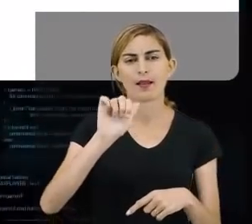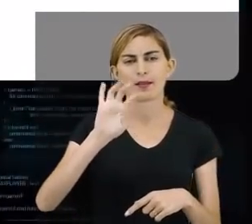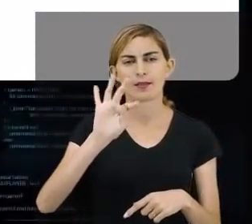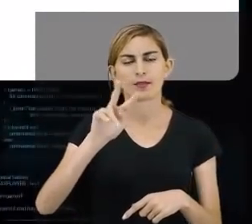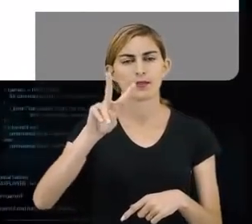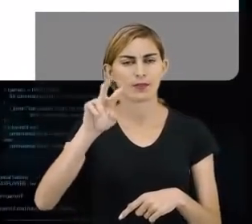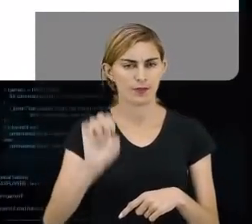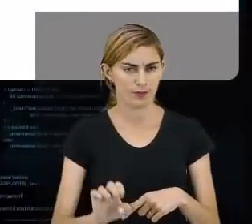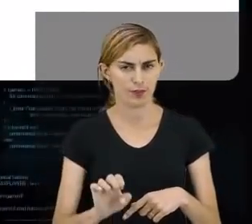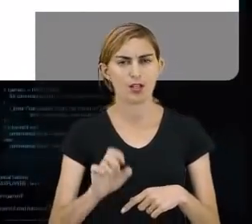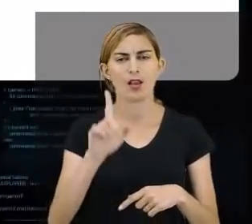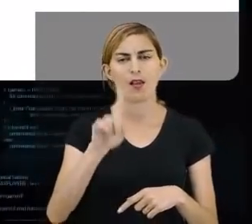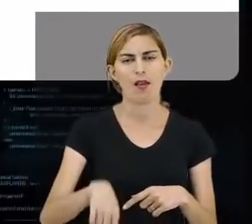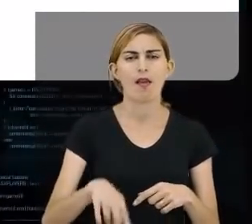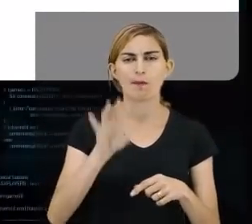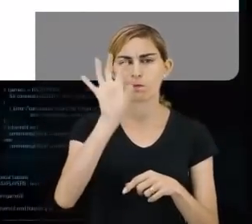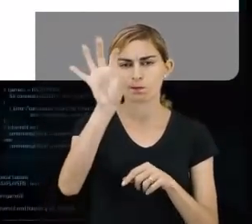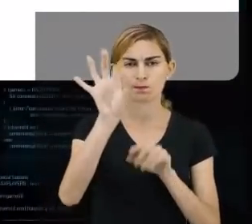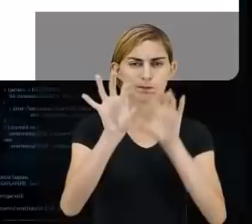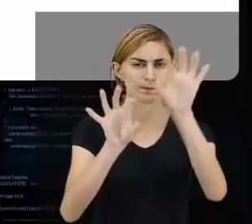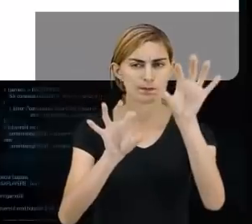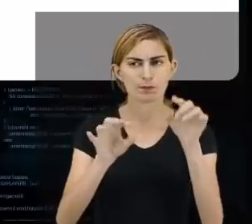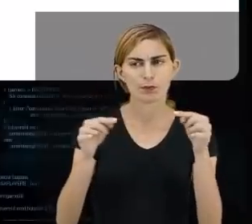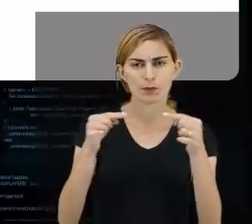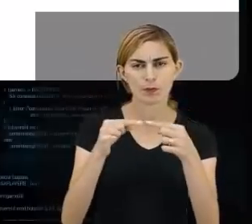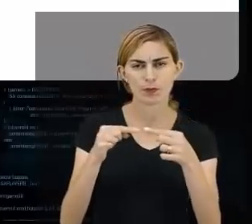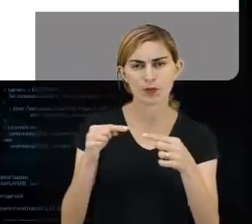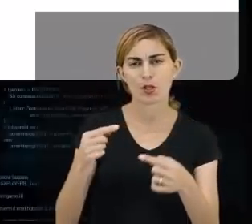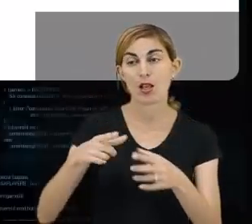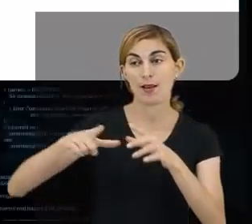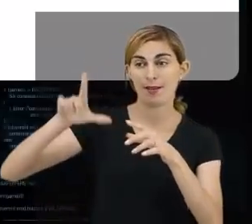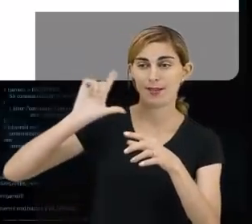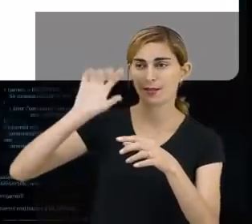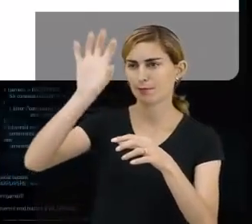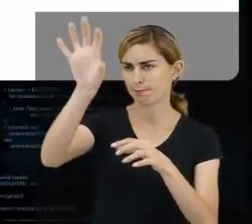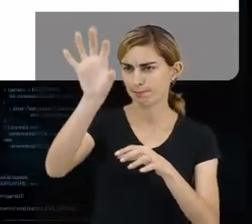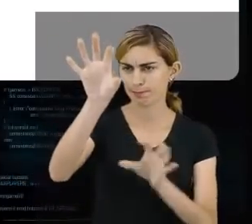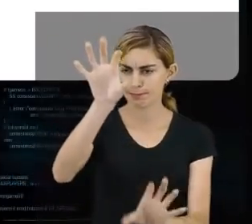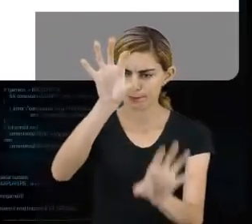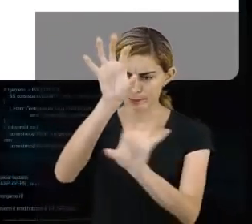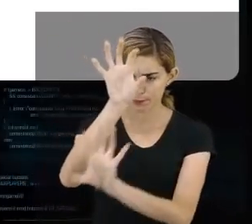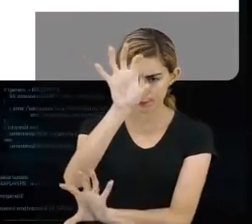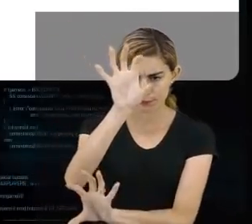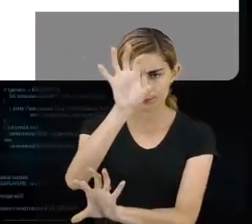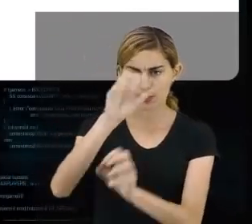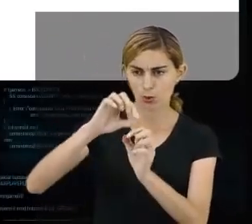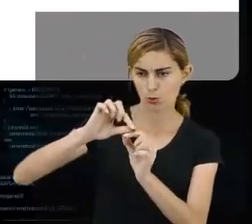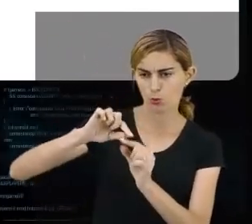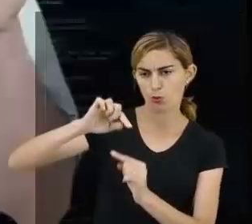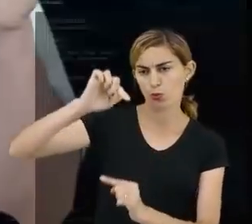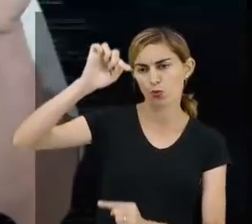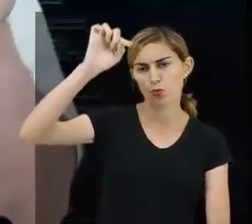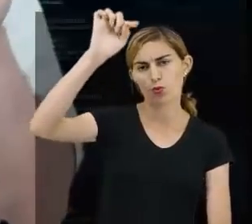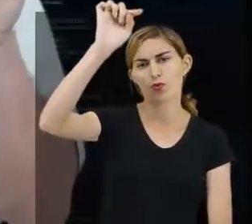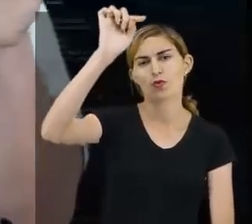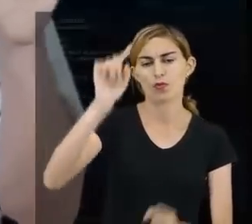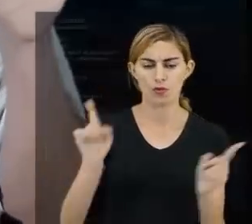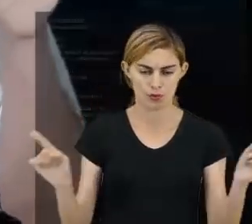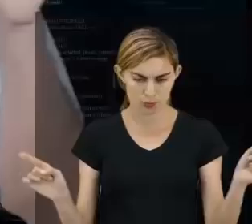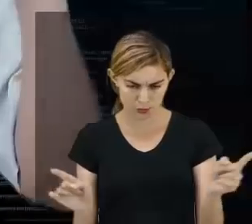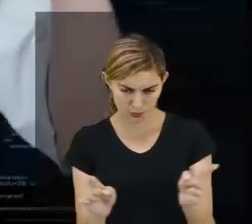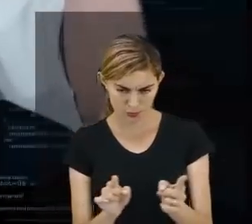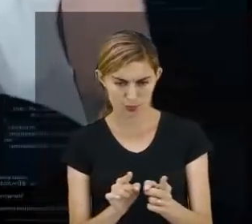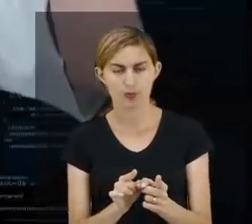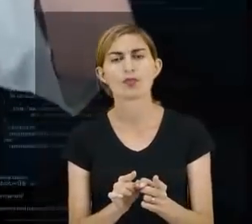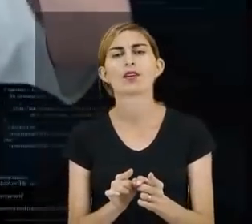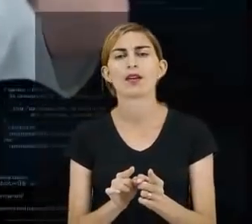Relative, o elemento é posicionado de acordo com o elemento anterior. Então, quando você amplia e quando você reduz e quando